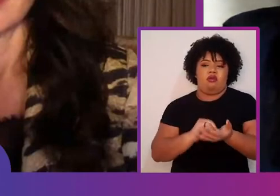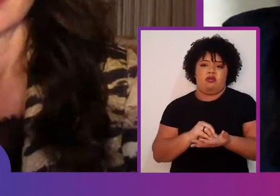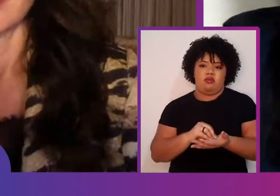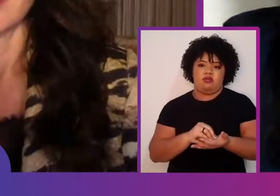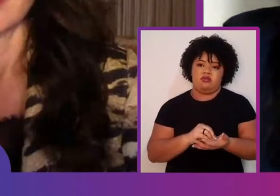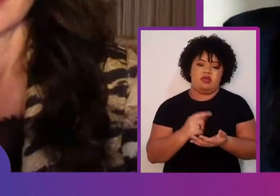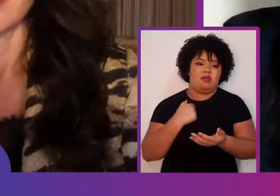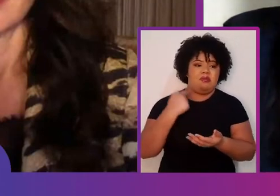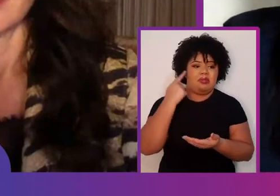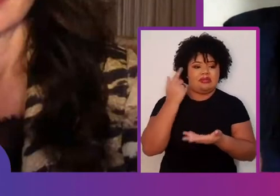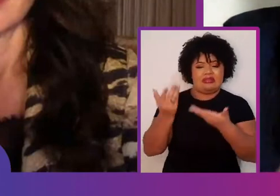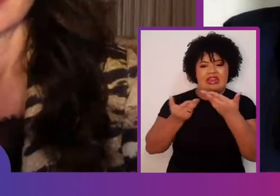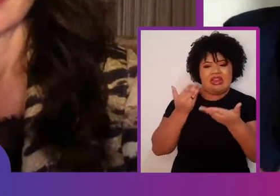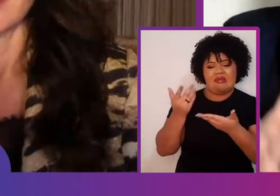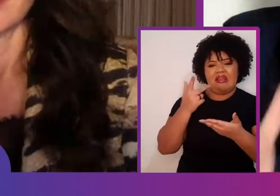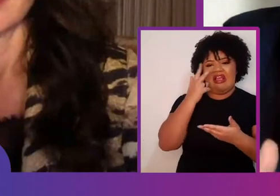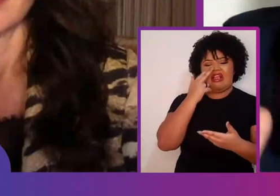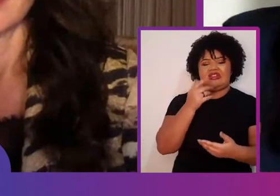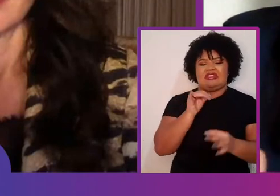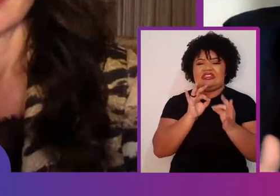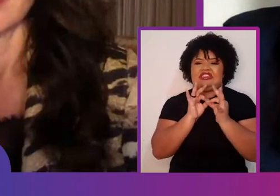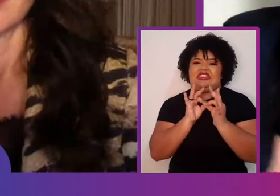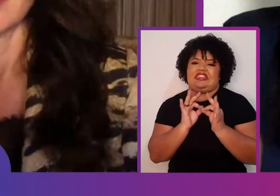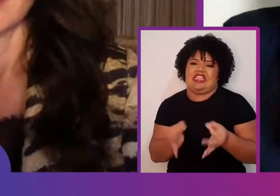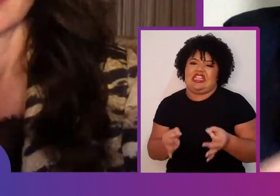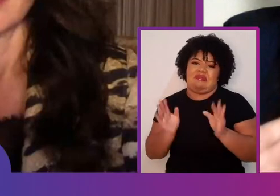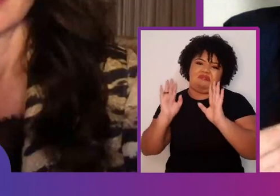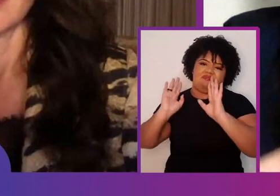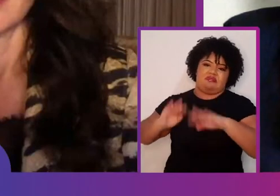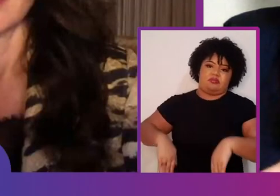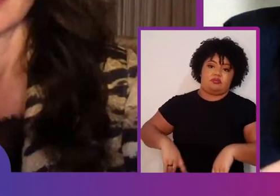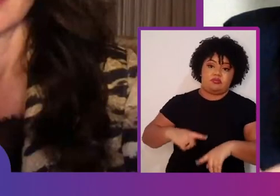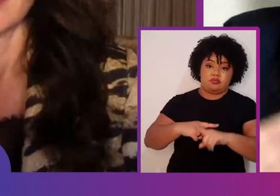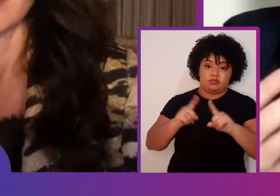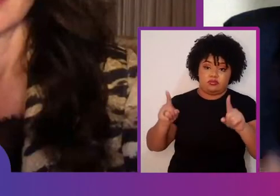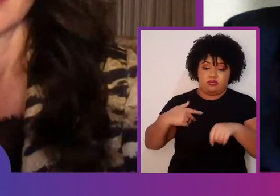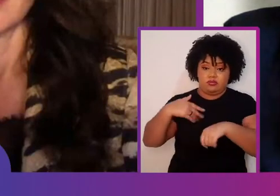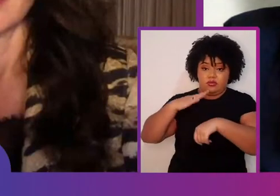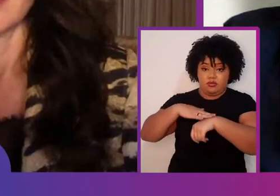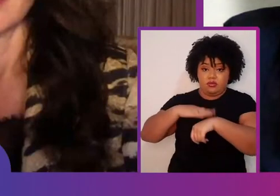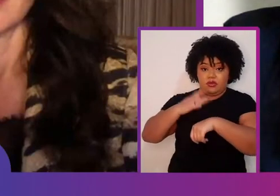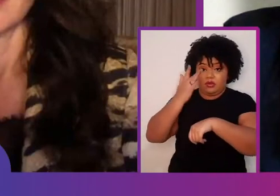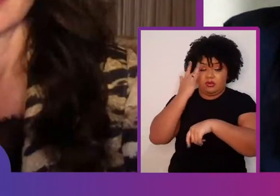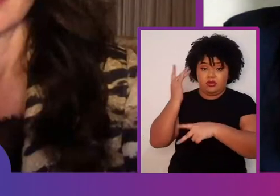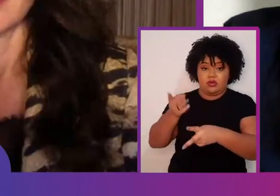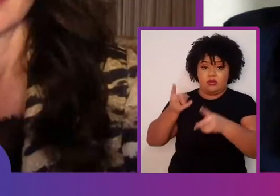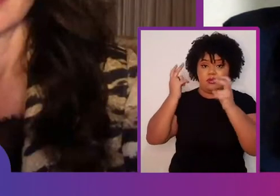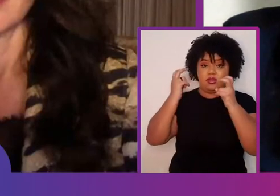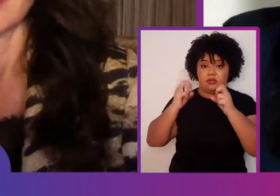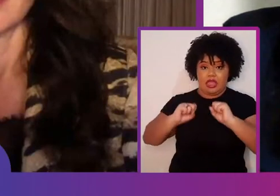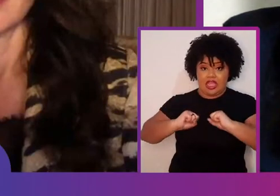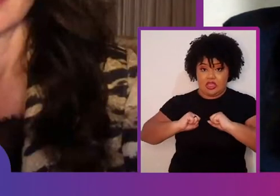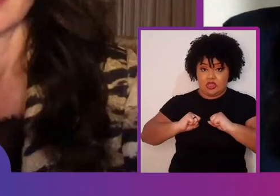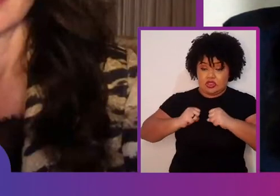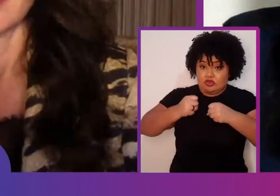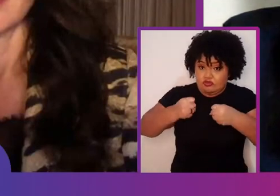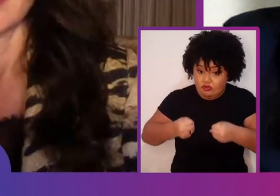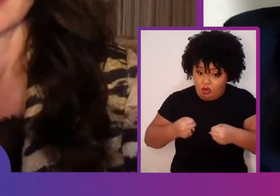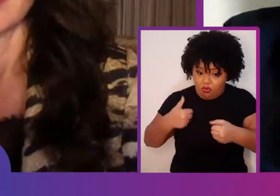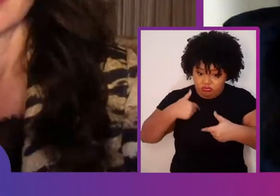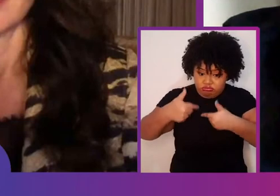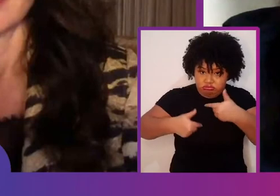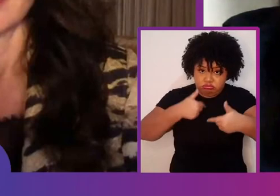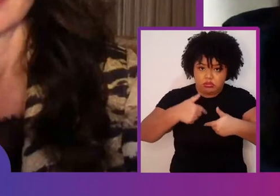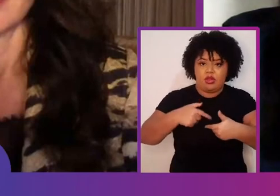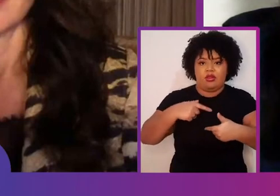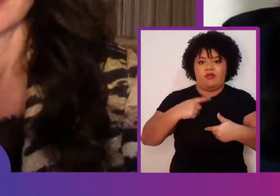tratado de forma muito leviana, quando na verdade aquele é o momento no qual o indivíduo vai perceber que o esforço que ele entregou teve valor. E